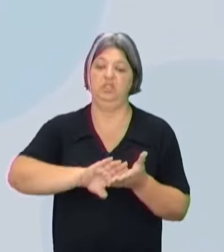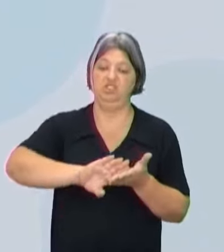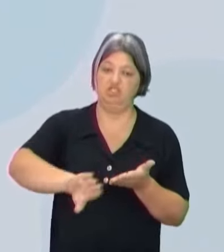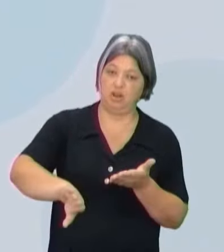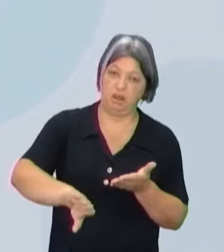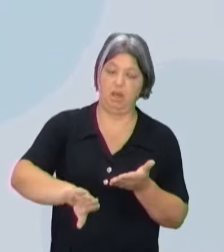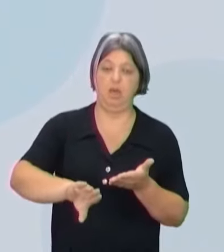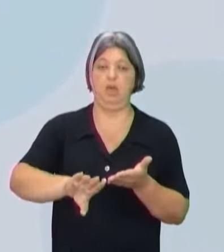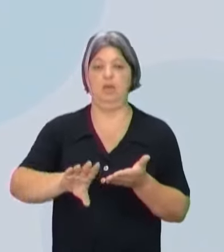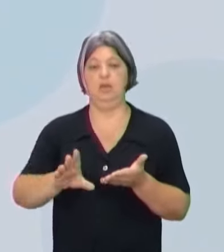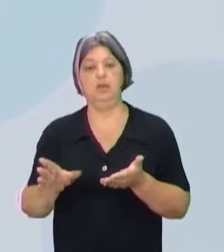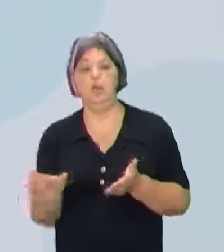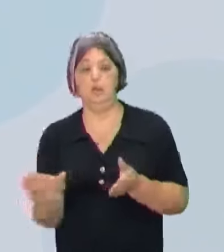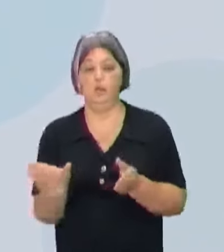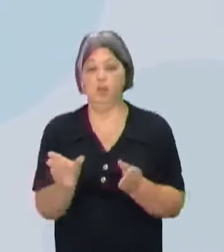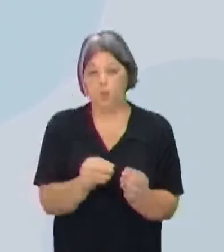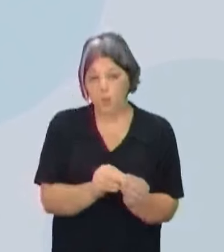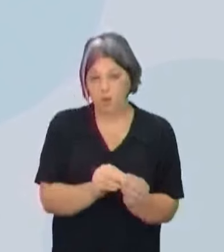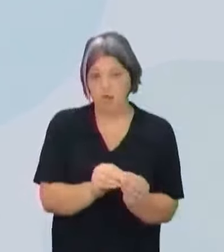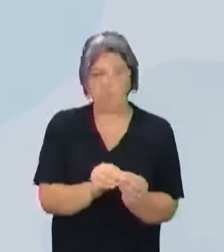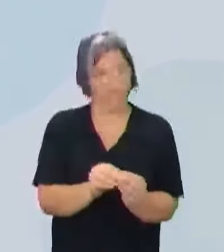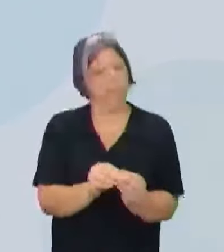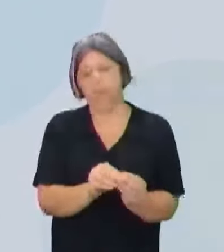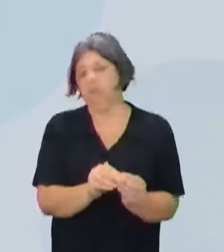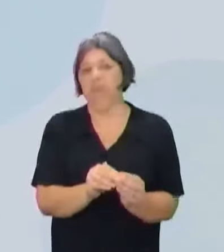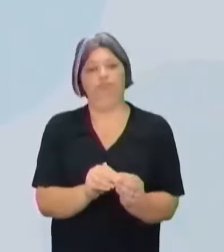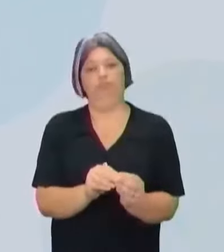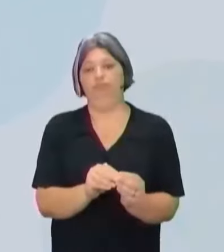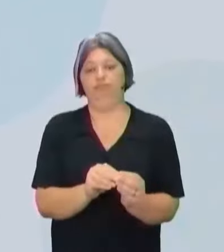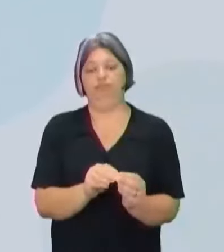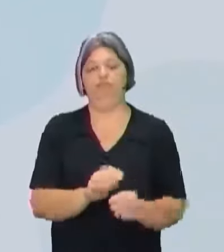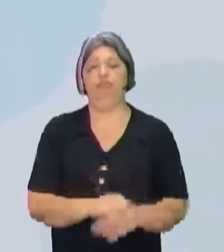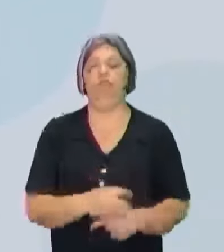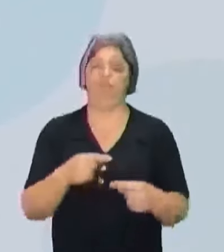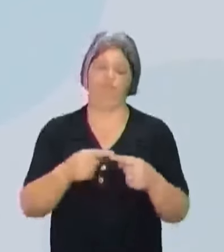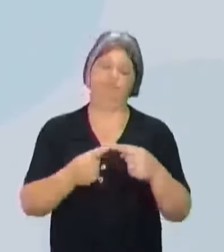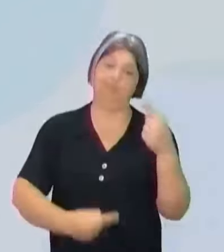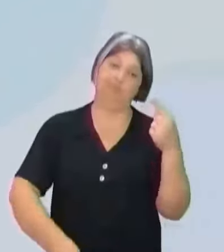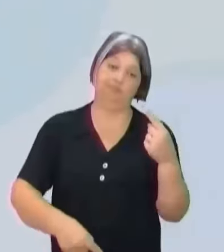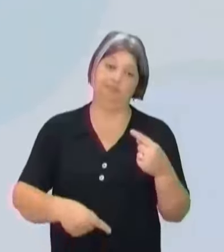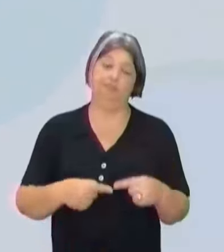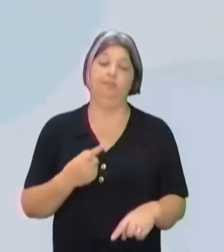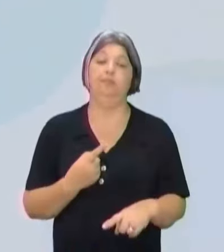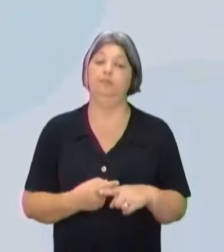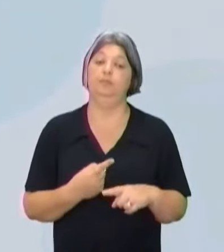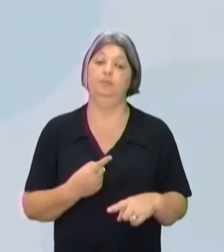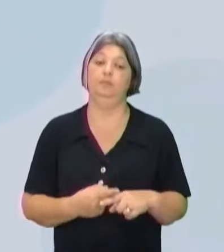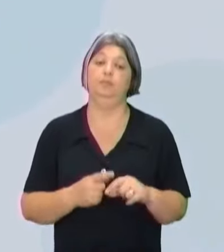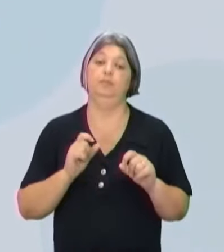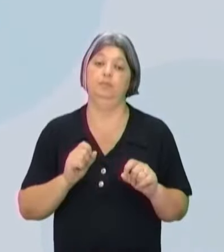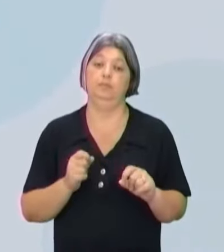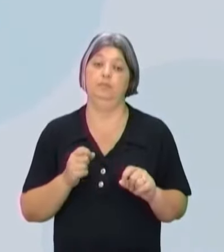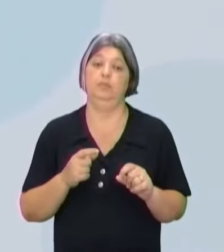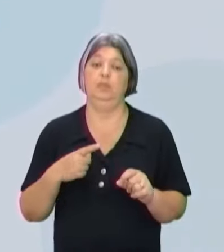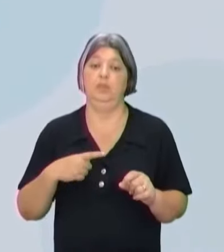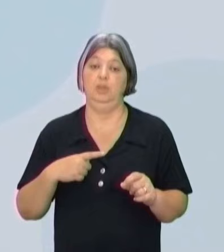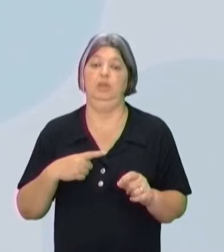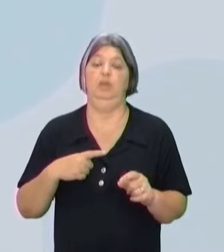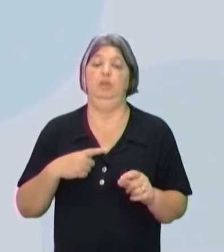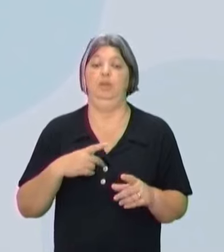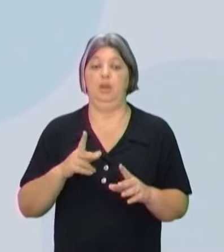se entrar alguma substância ou se sair alguma substância, esse equilíbrio ele é quebrado na hora.